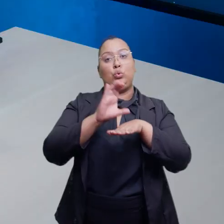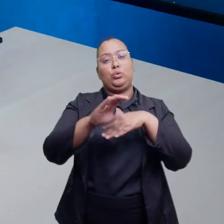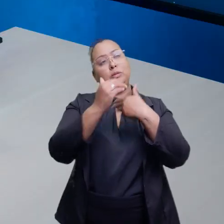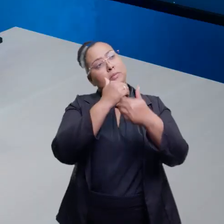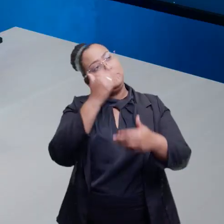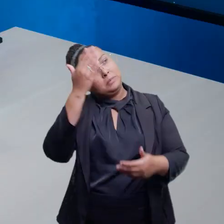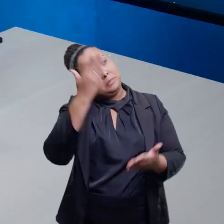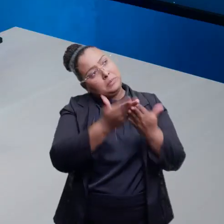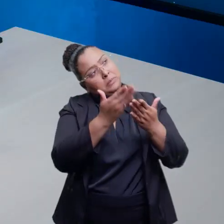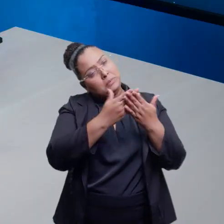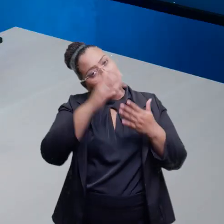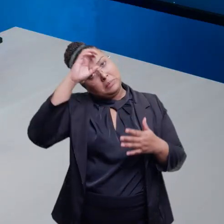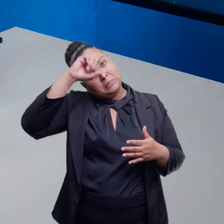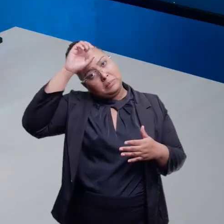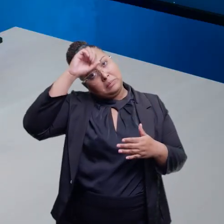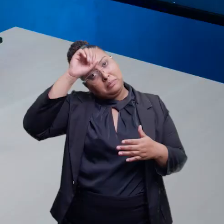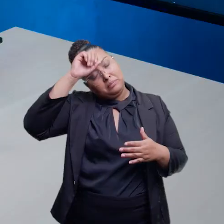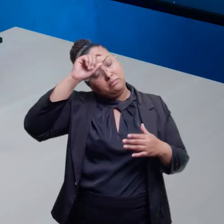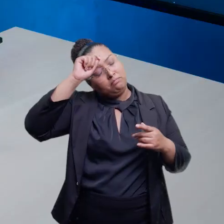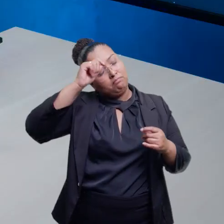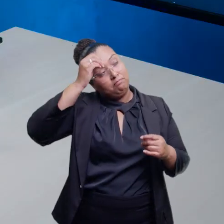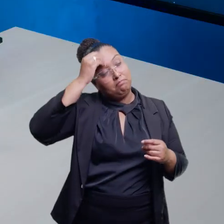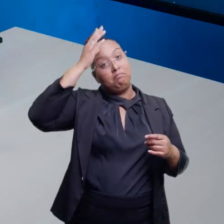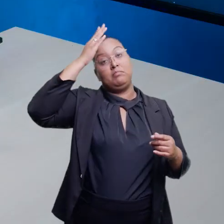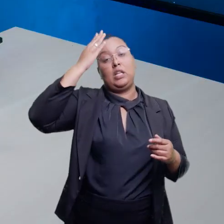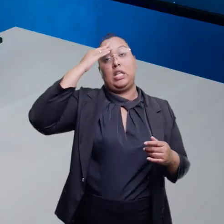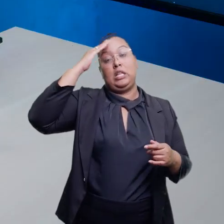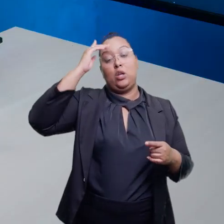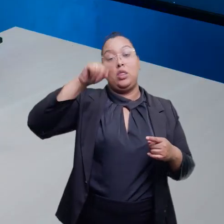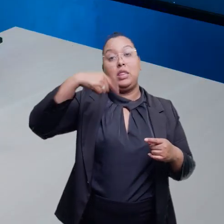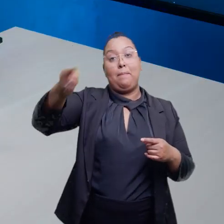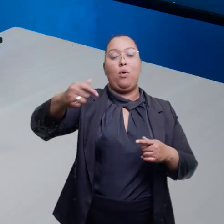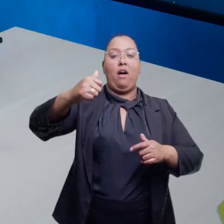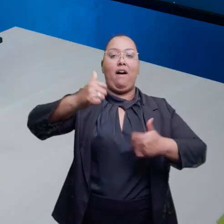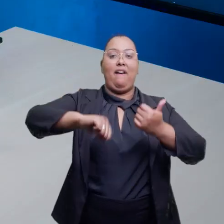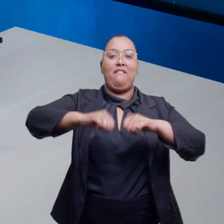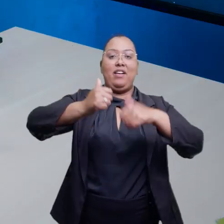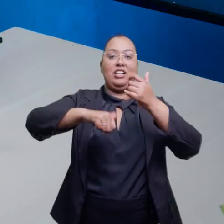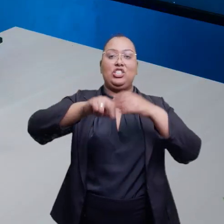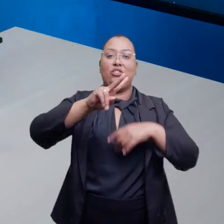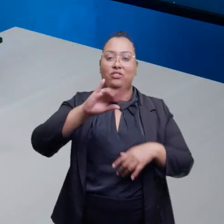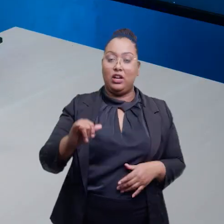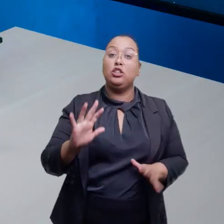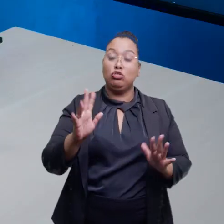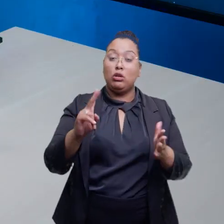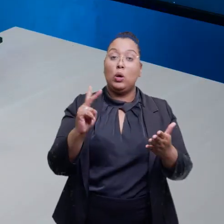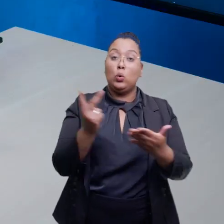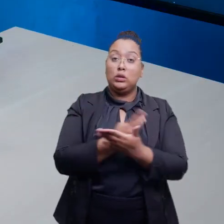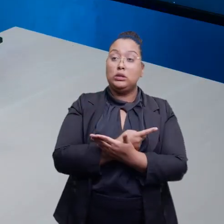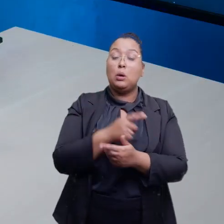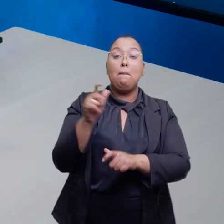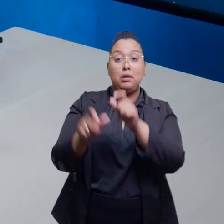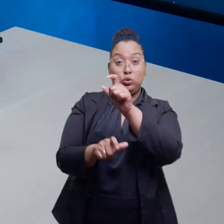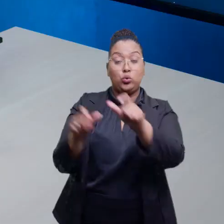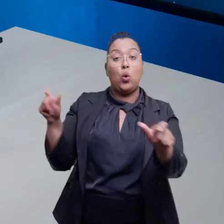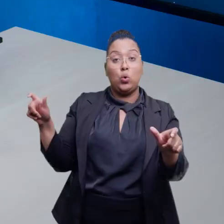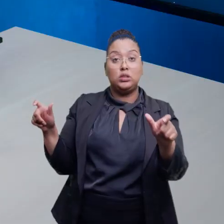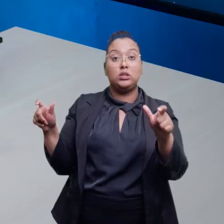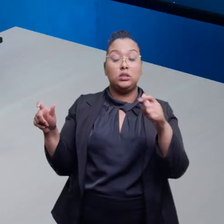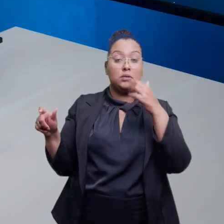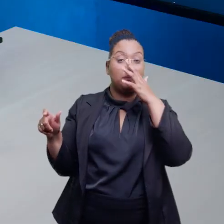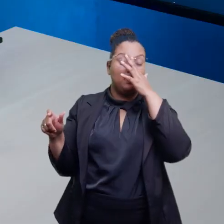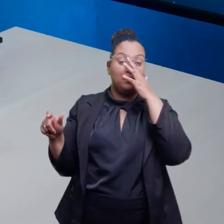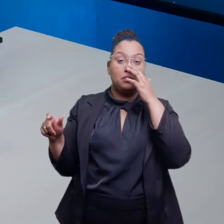curso, né? Tem uma capacitação e tem uma avaliação. Então, nós já tivemos casos, por exemplo, de pessoas que